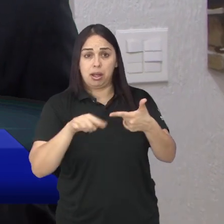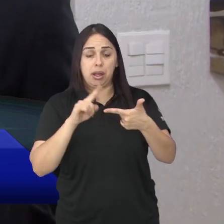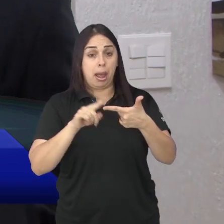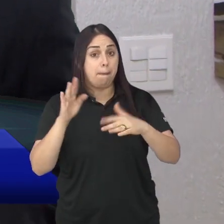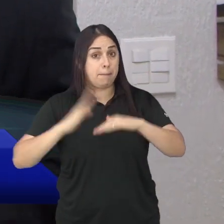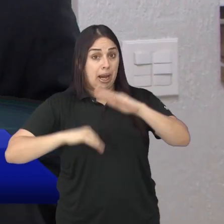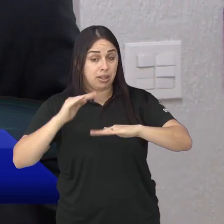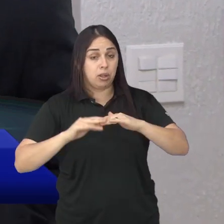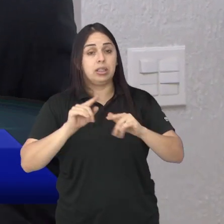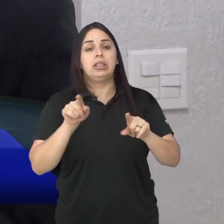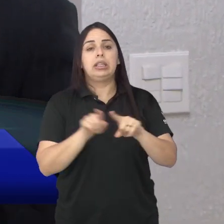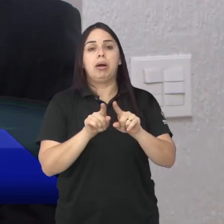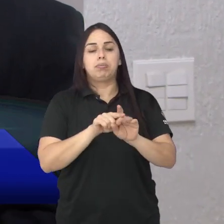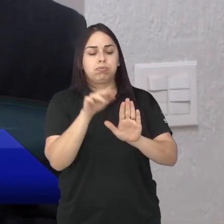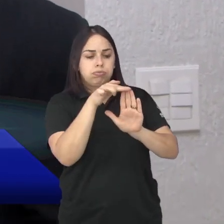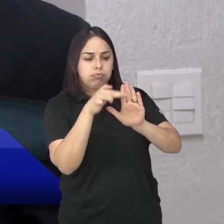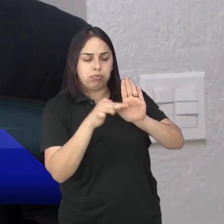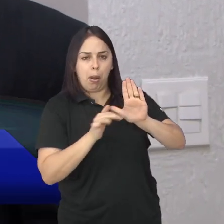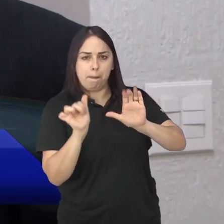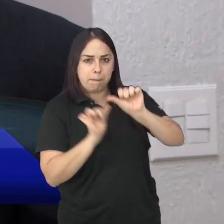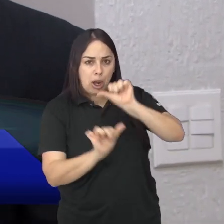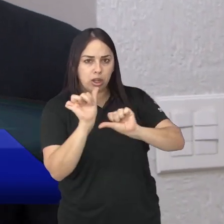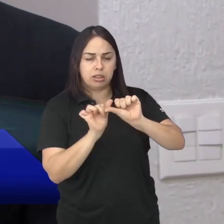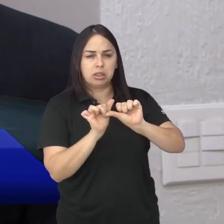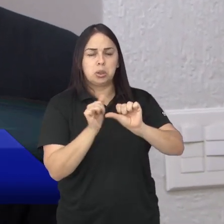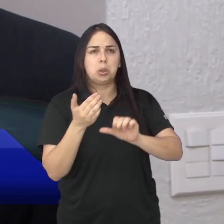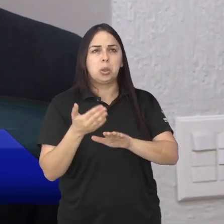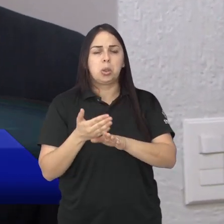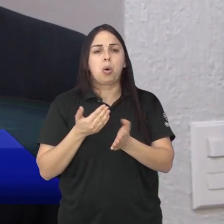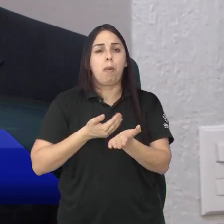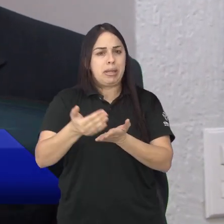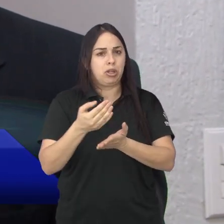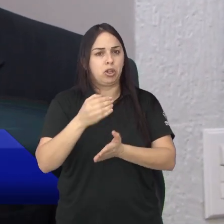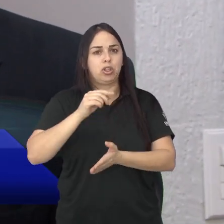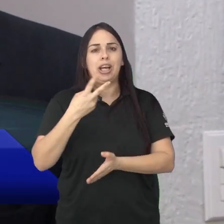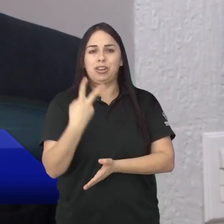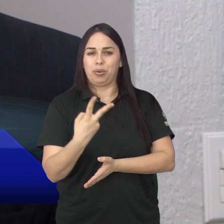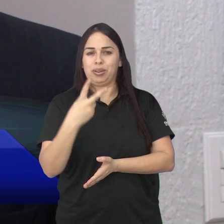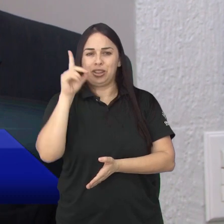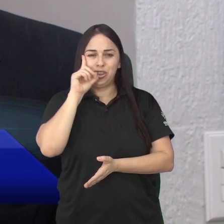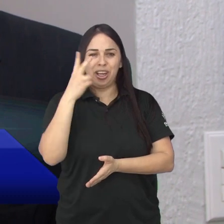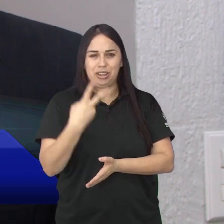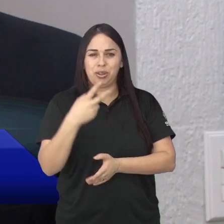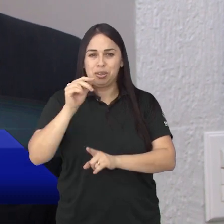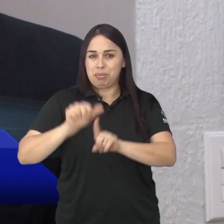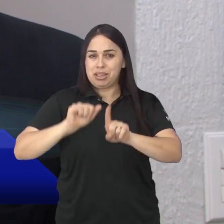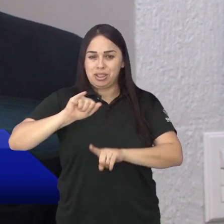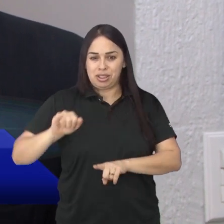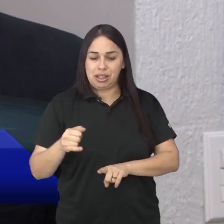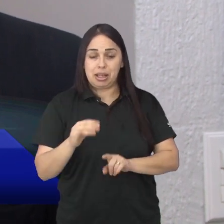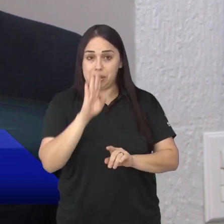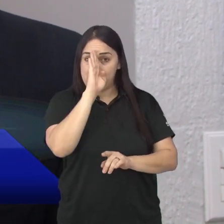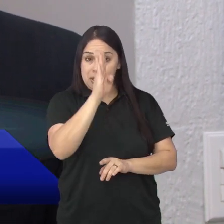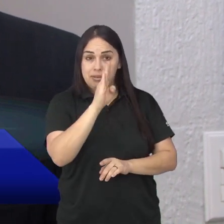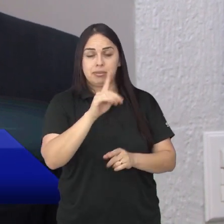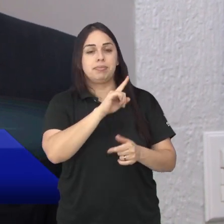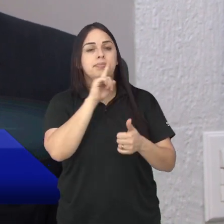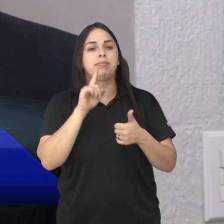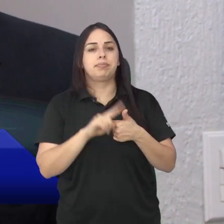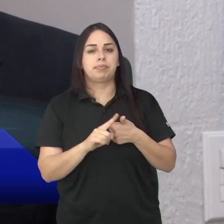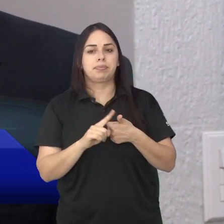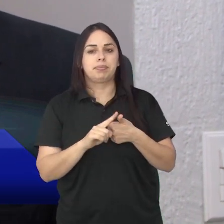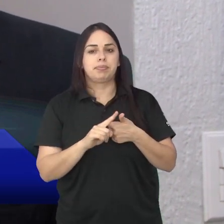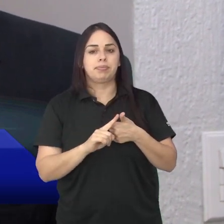quanto práticos. Dentre as principais mudanças que estão em vigor desde 2 de janeiro agora desse ano, tá? As principais, eu tenho aqui